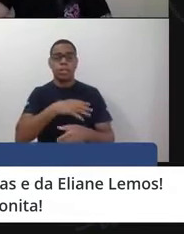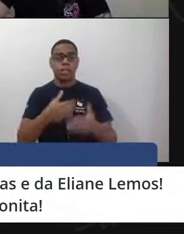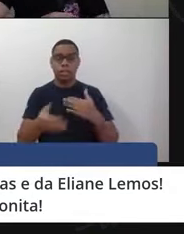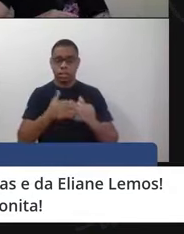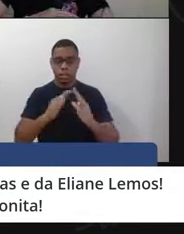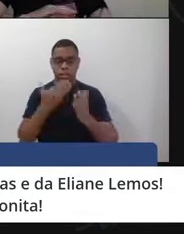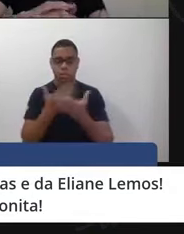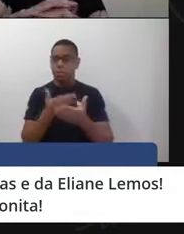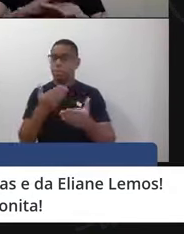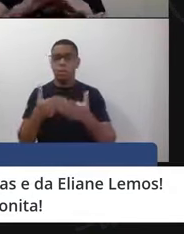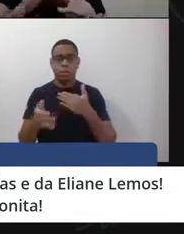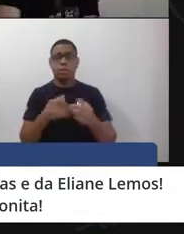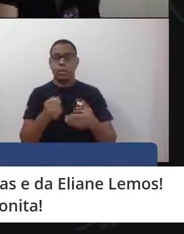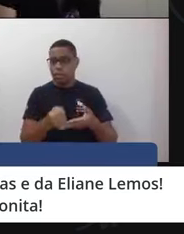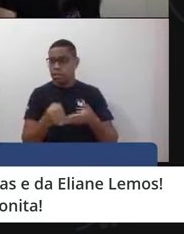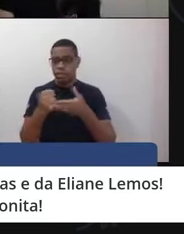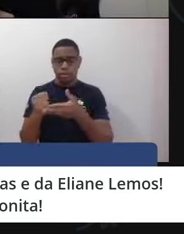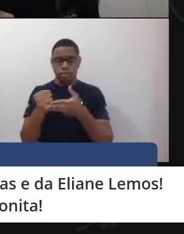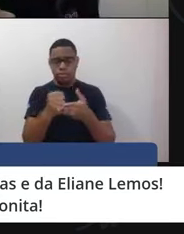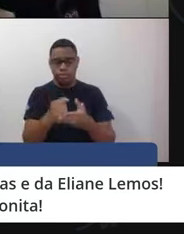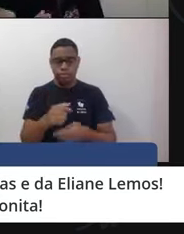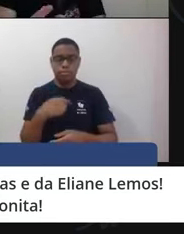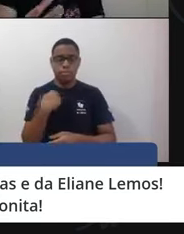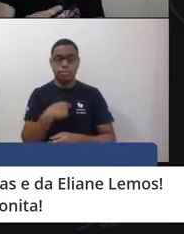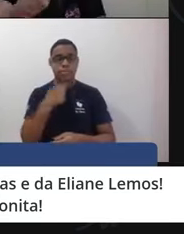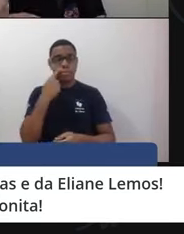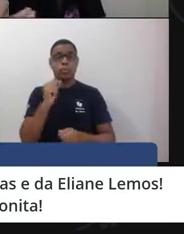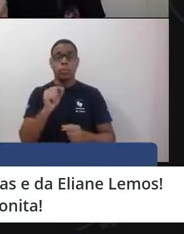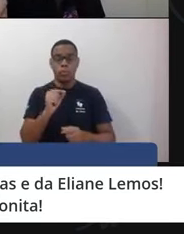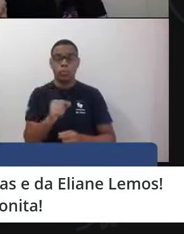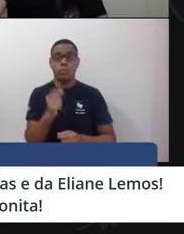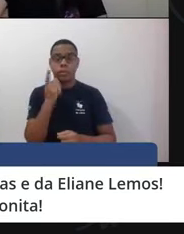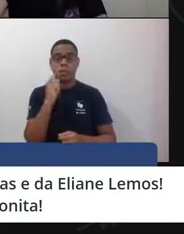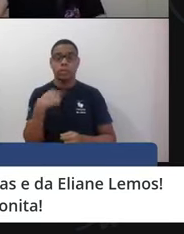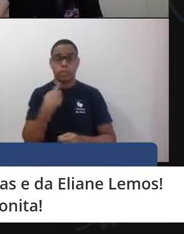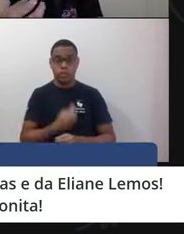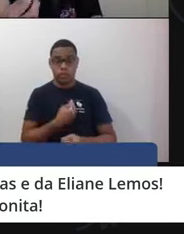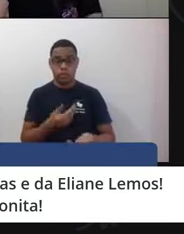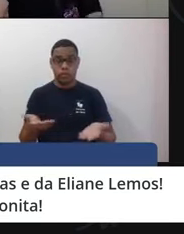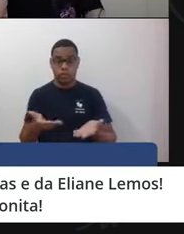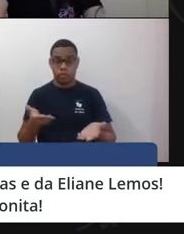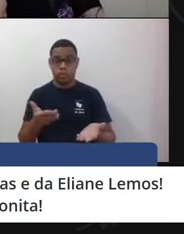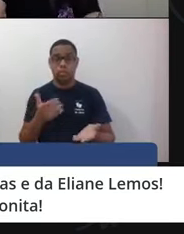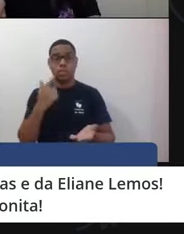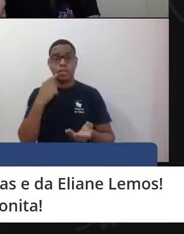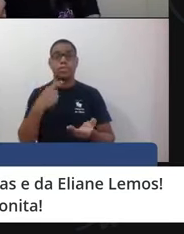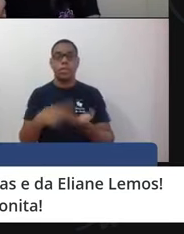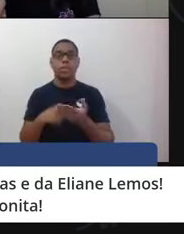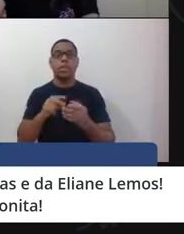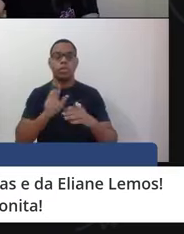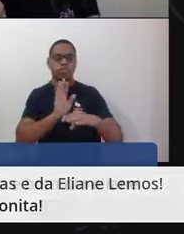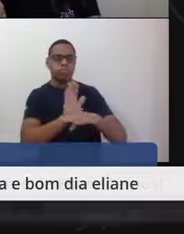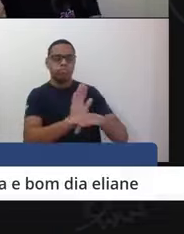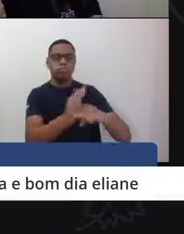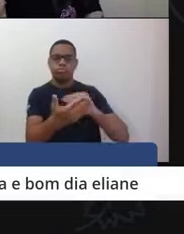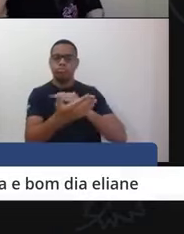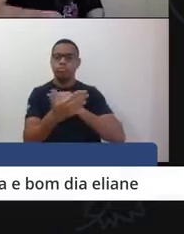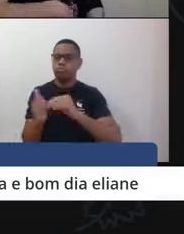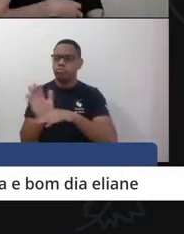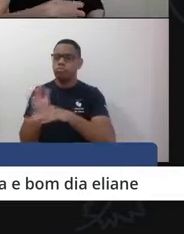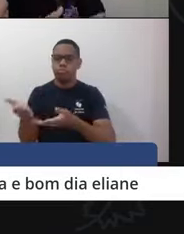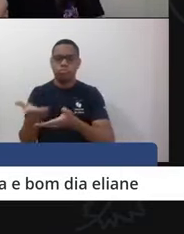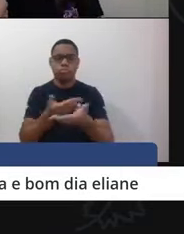escola, enfim, é isso que a gente precisa fazer. A gente vive um momento que pede colaboração. Né? A gente tem aí, a